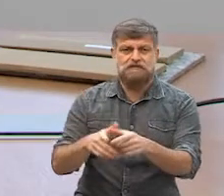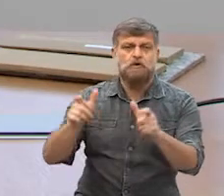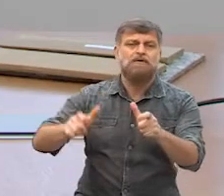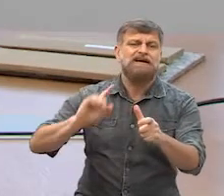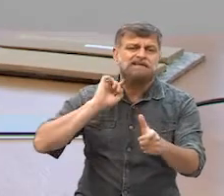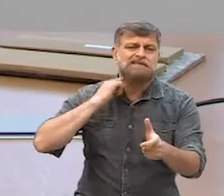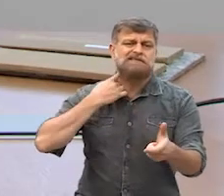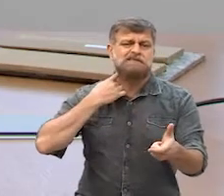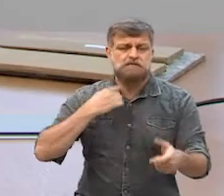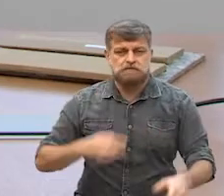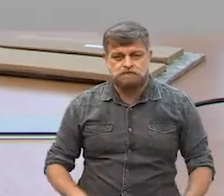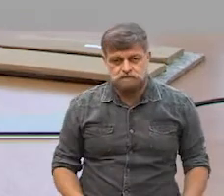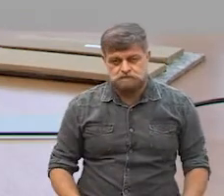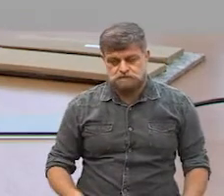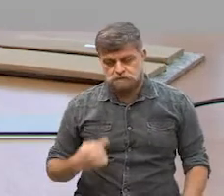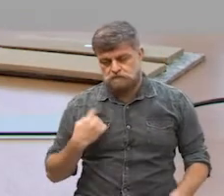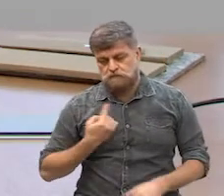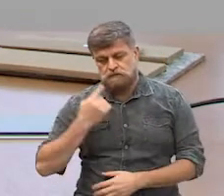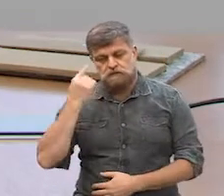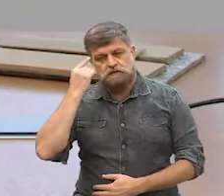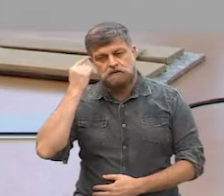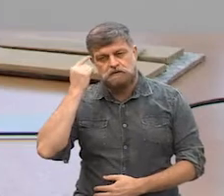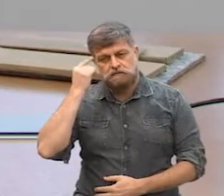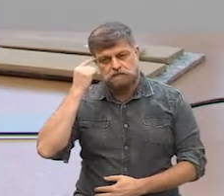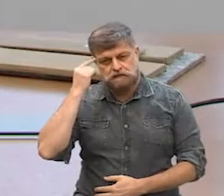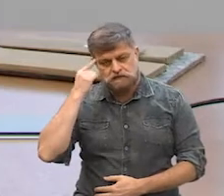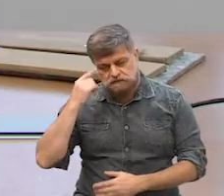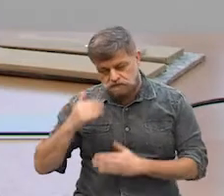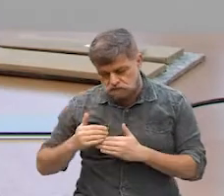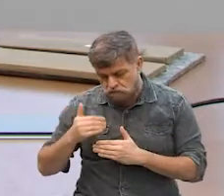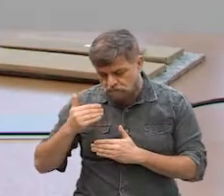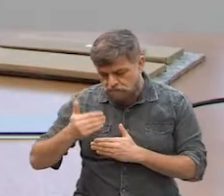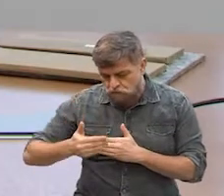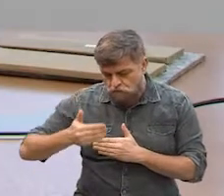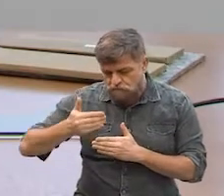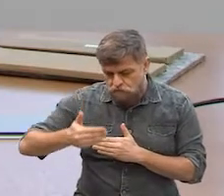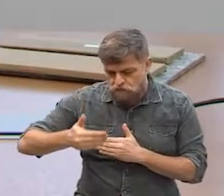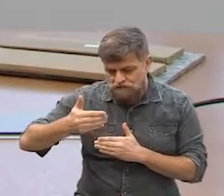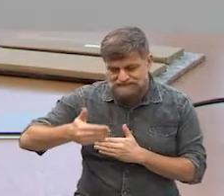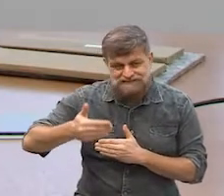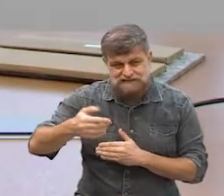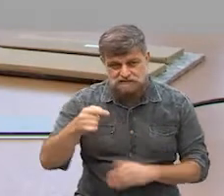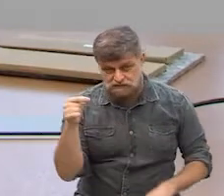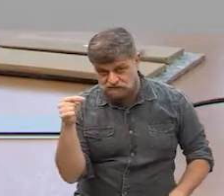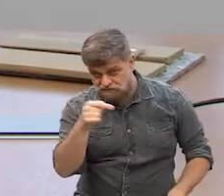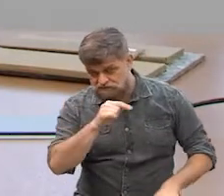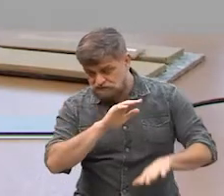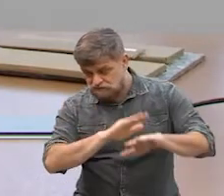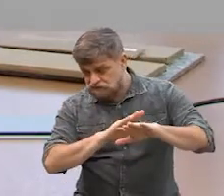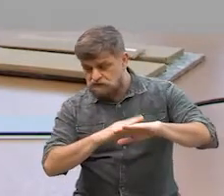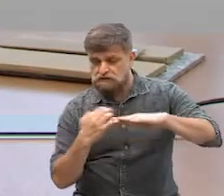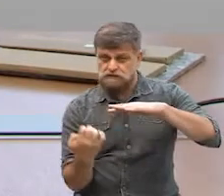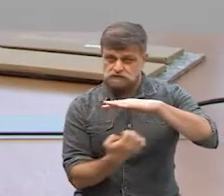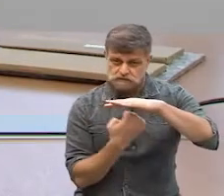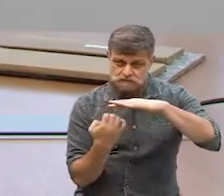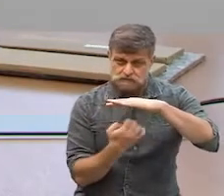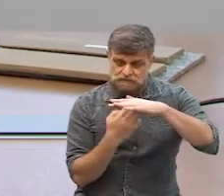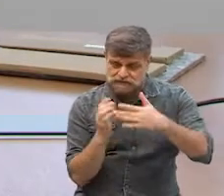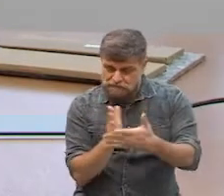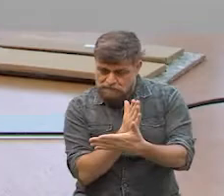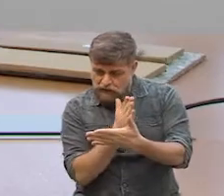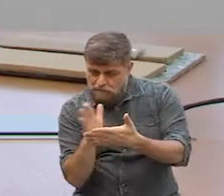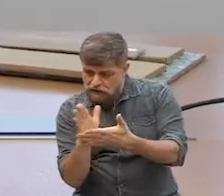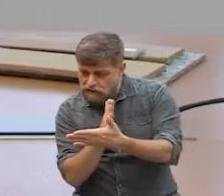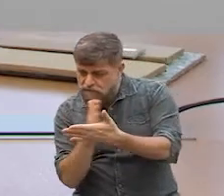sanitário. Quando a gente pensa nesse processo todo, em que a sua empresa faz essa separação